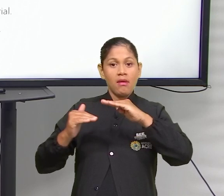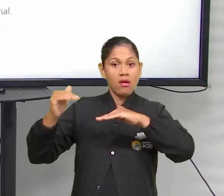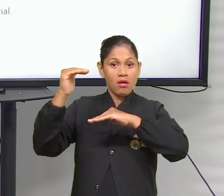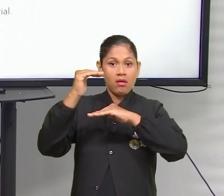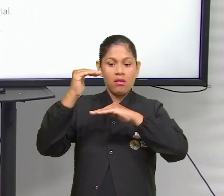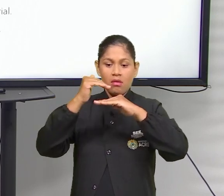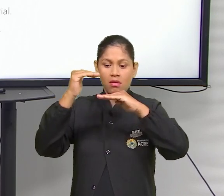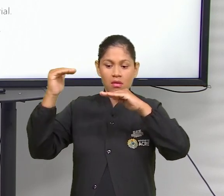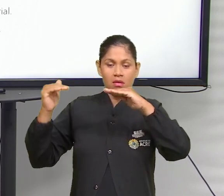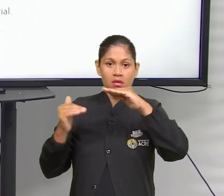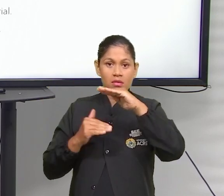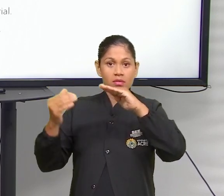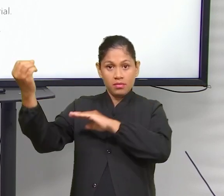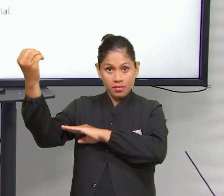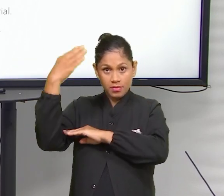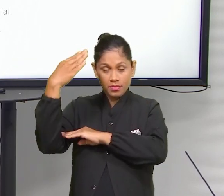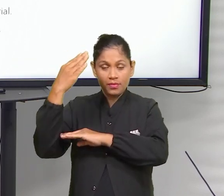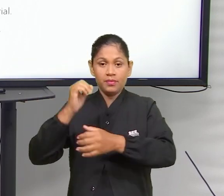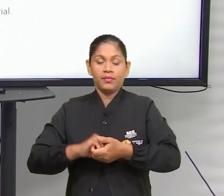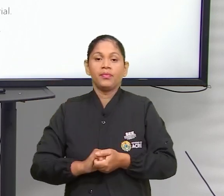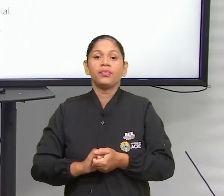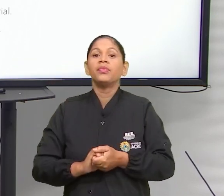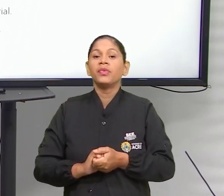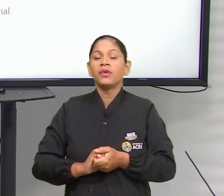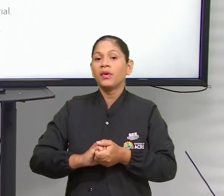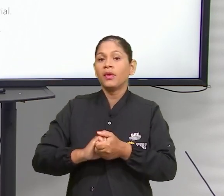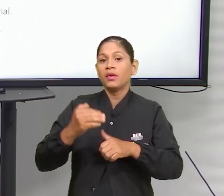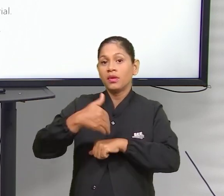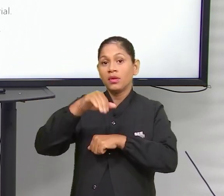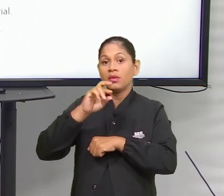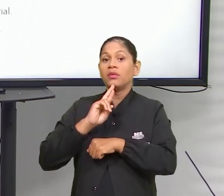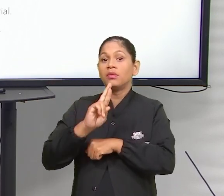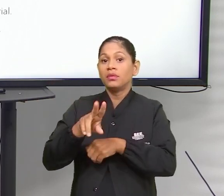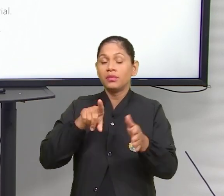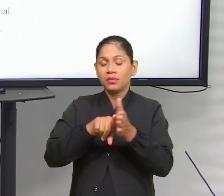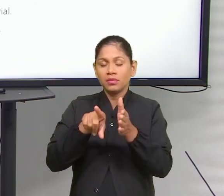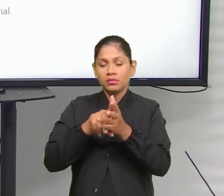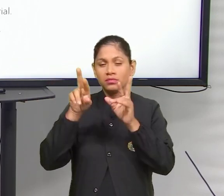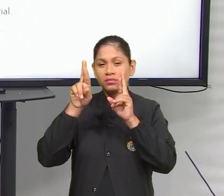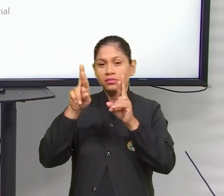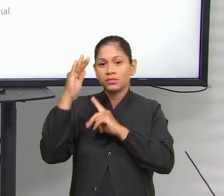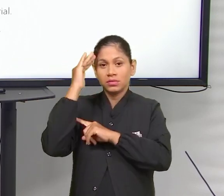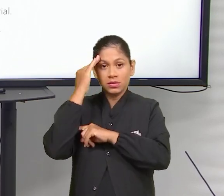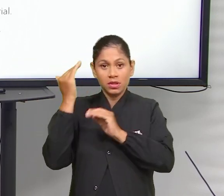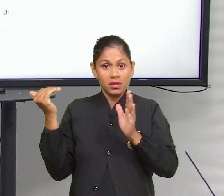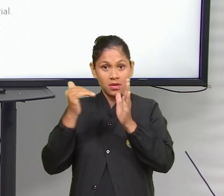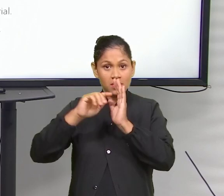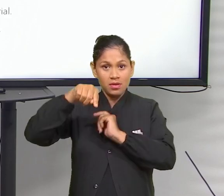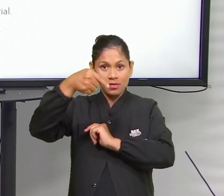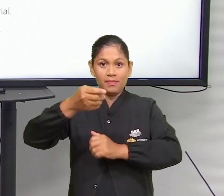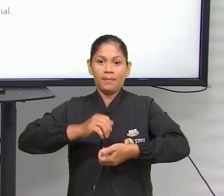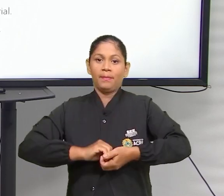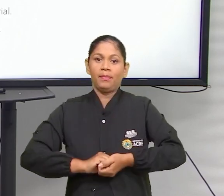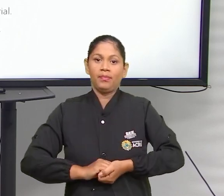nos espaços citados. Ok? Essa foi mais uma resolução de questões, espero que tenham entendido e até a próxima.